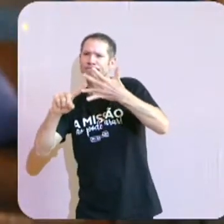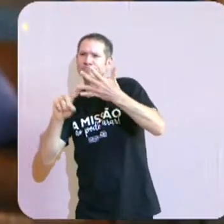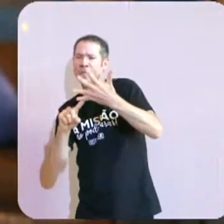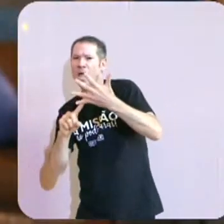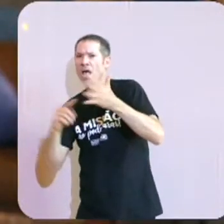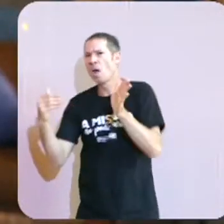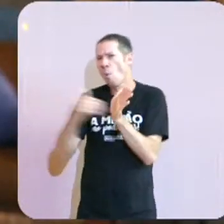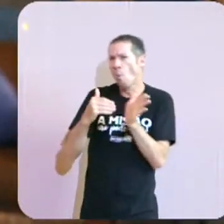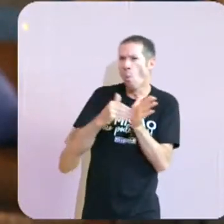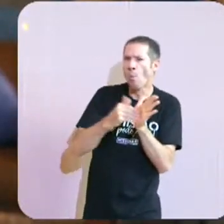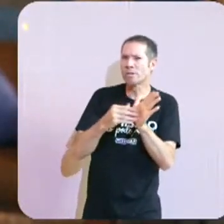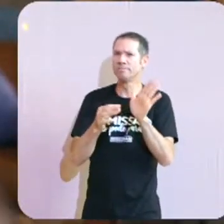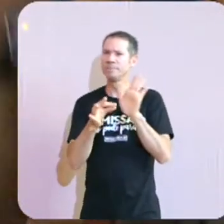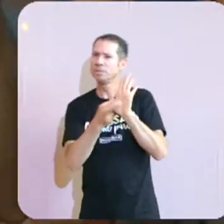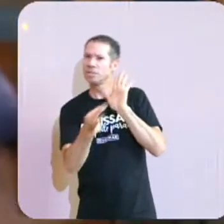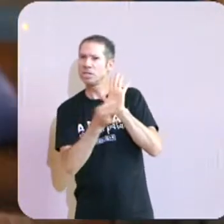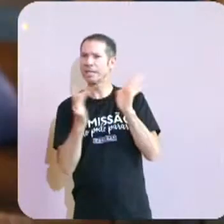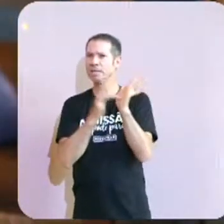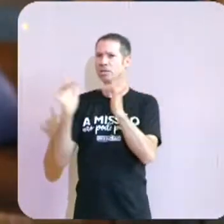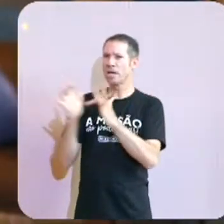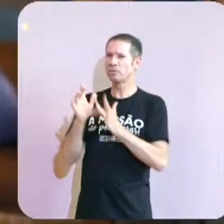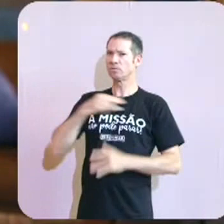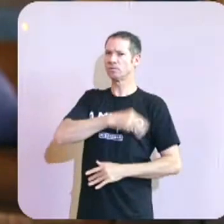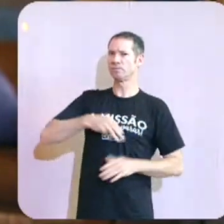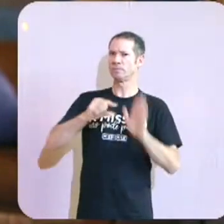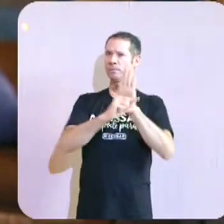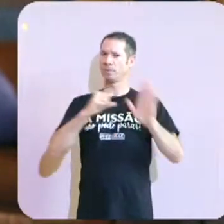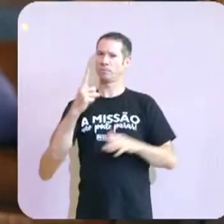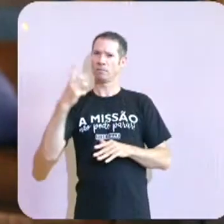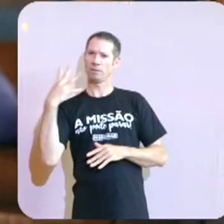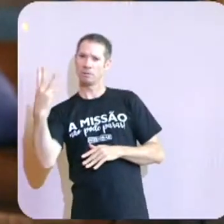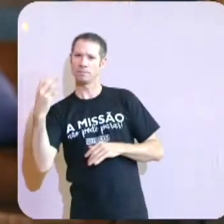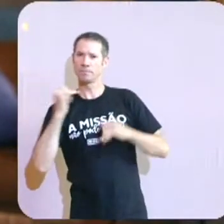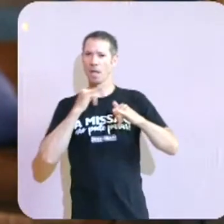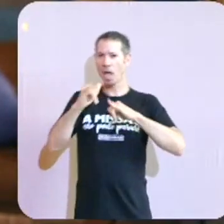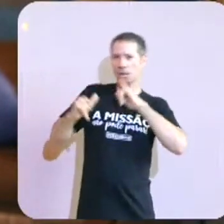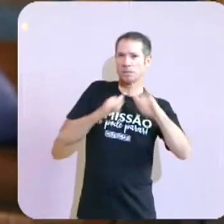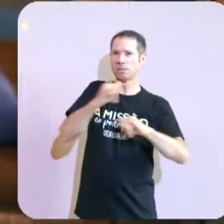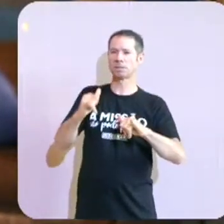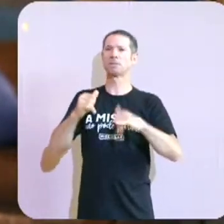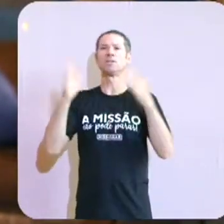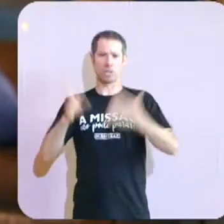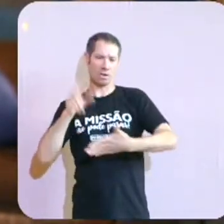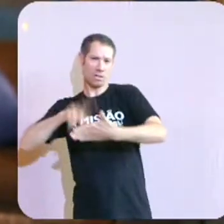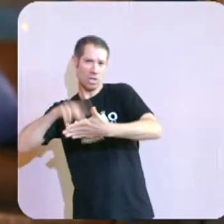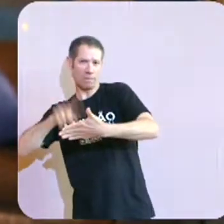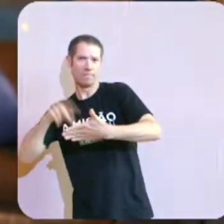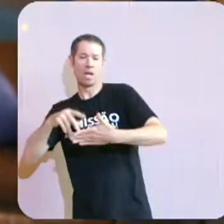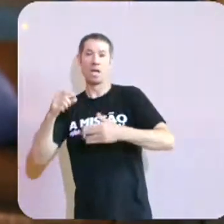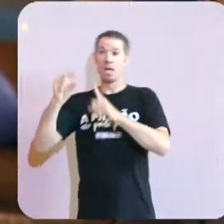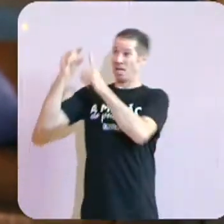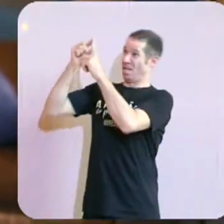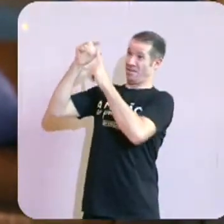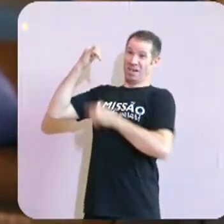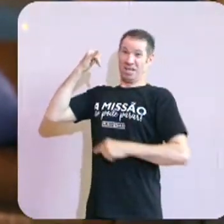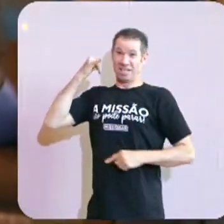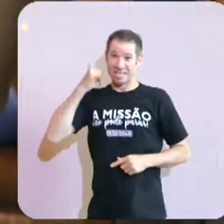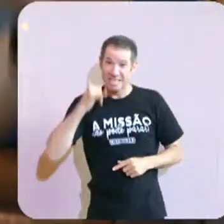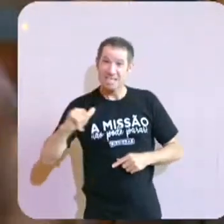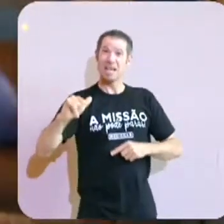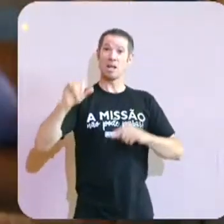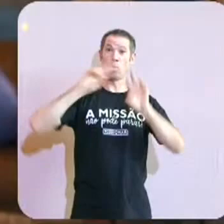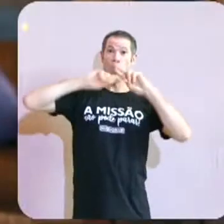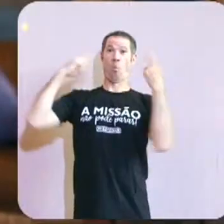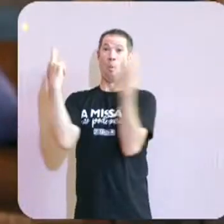grupo de sinais que Jesus fala do âmbito missionário no verso 14. E ele diz assim, a gente já leu: e este evangelho do reino será pregado